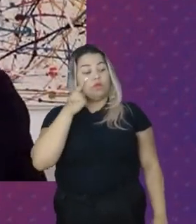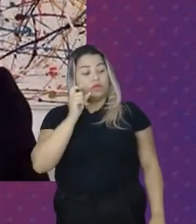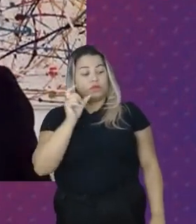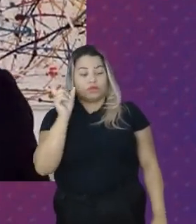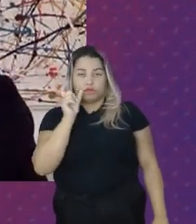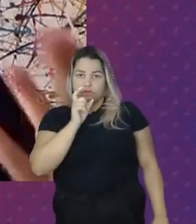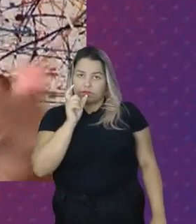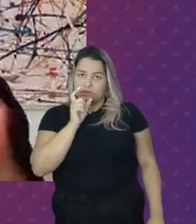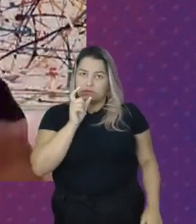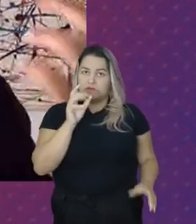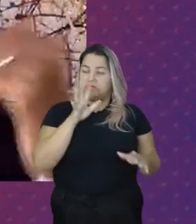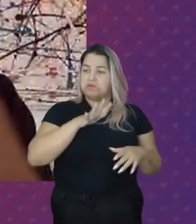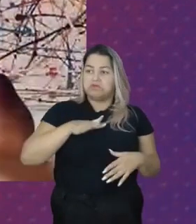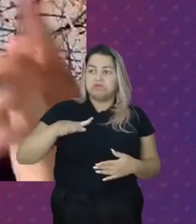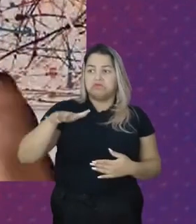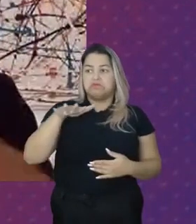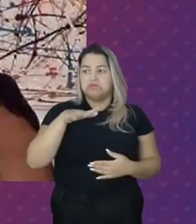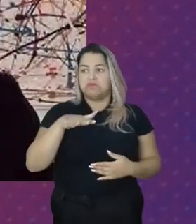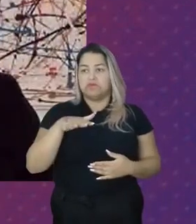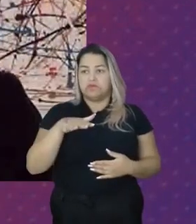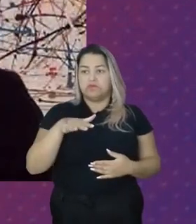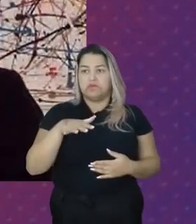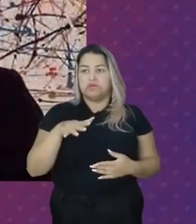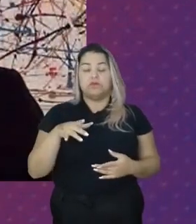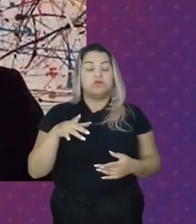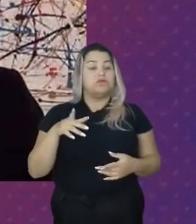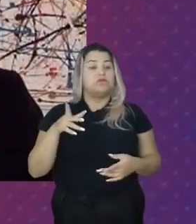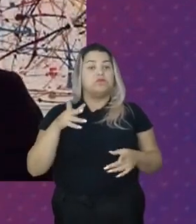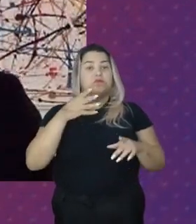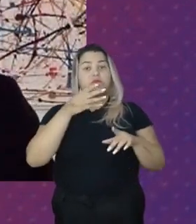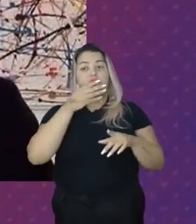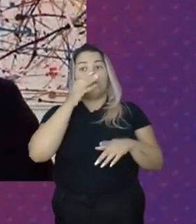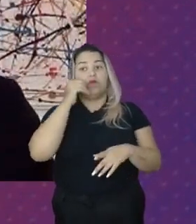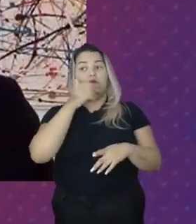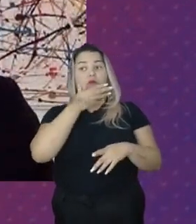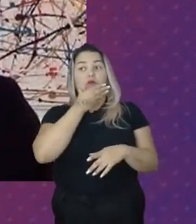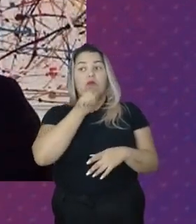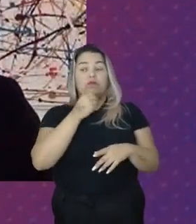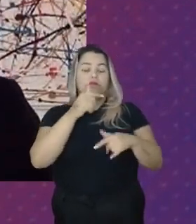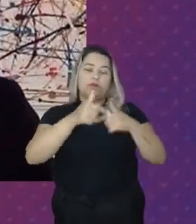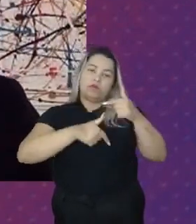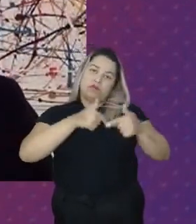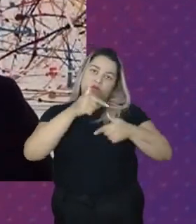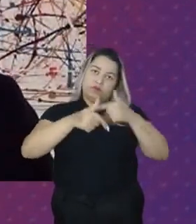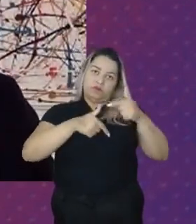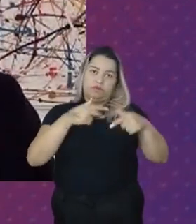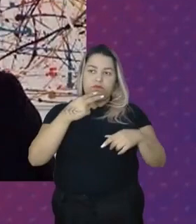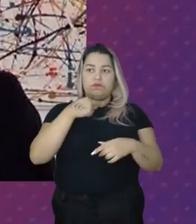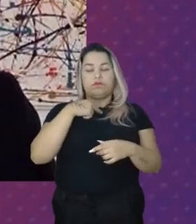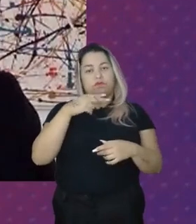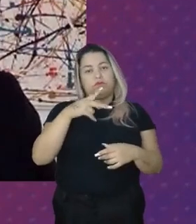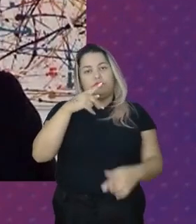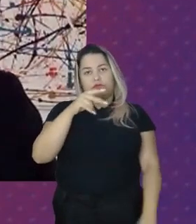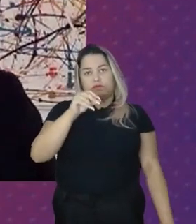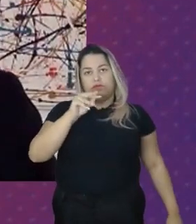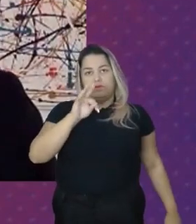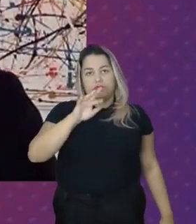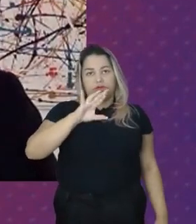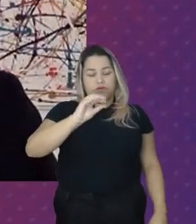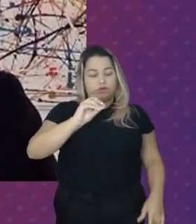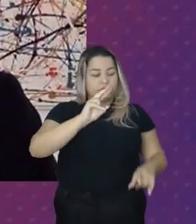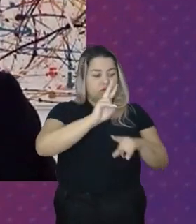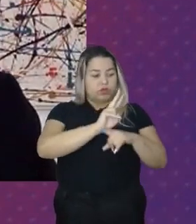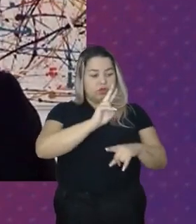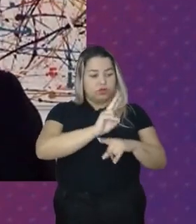em geral, qual é o sexo dos trabalhadores domésticos que ocupam essas funções? De porteiros,